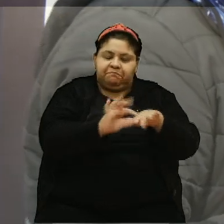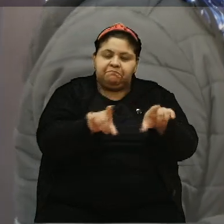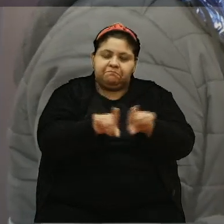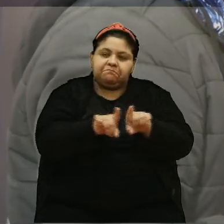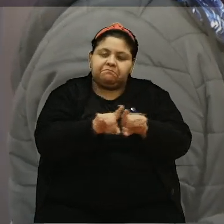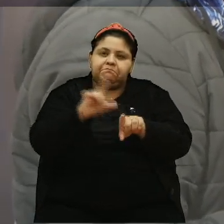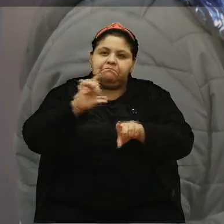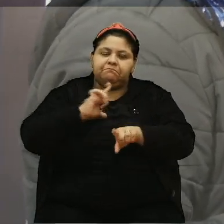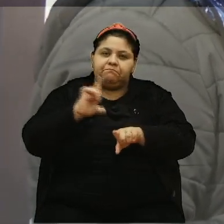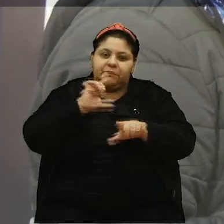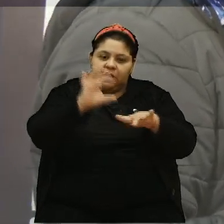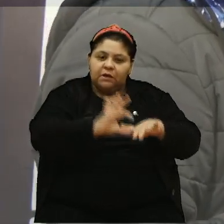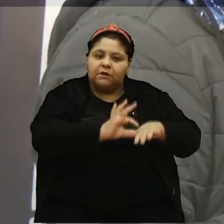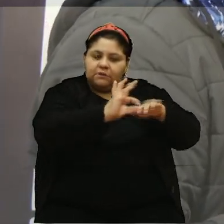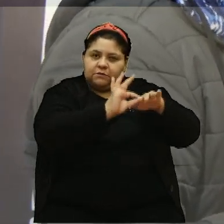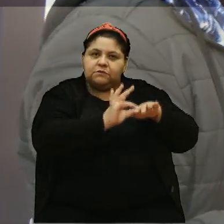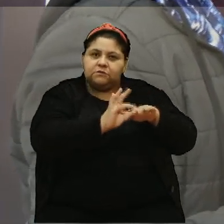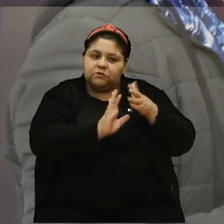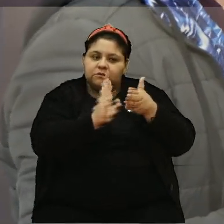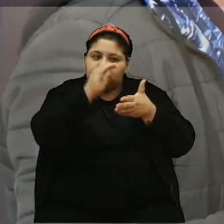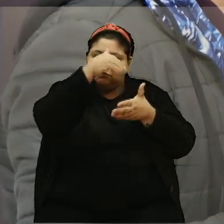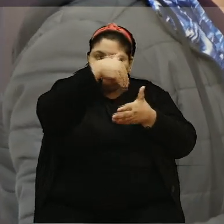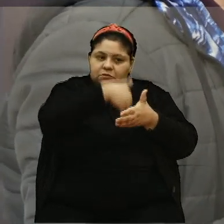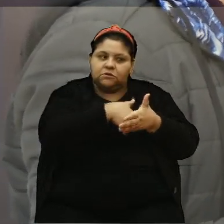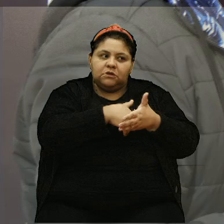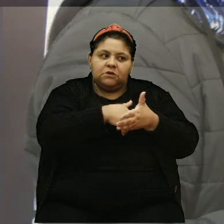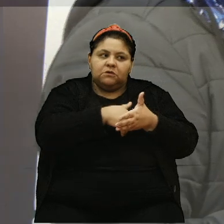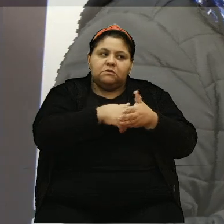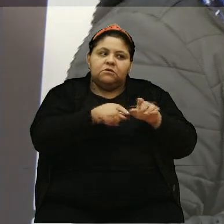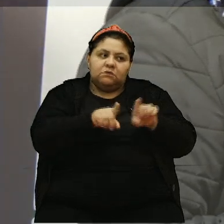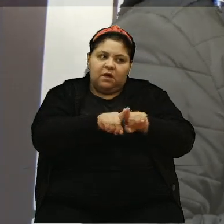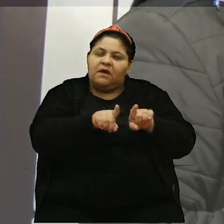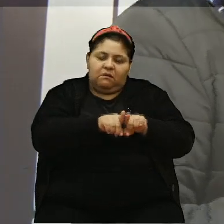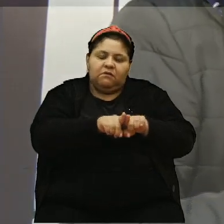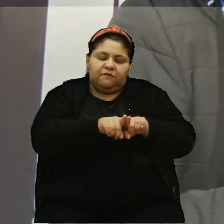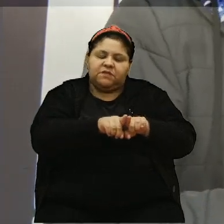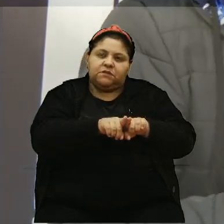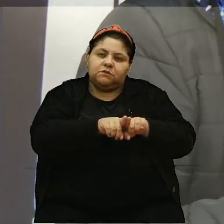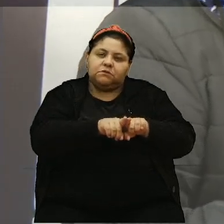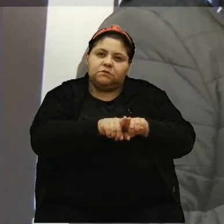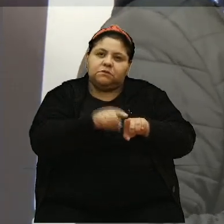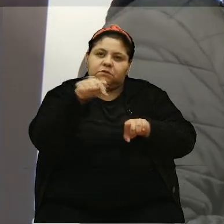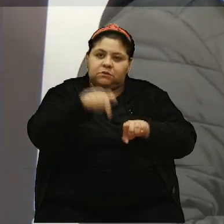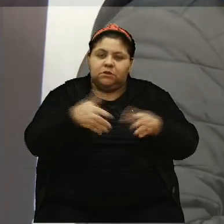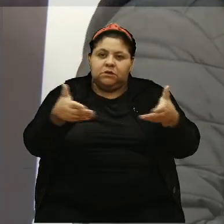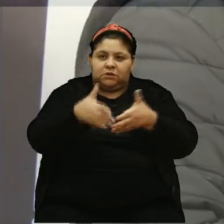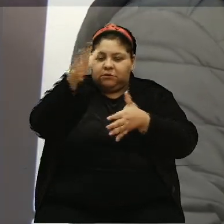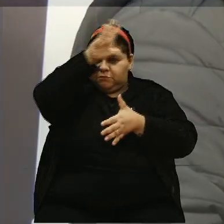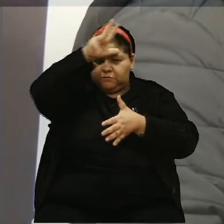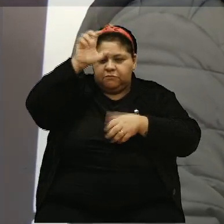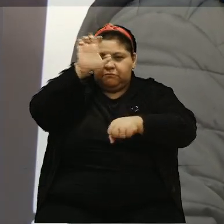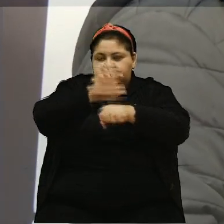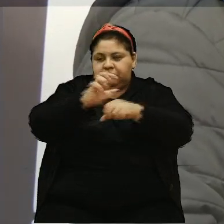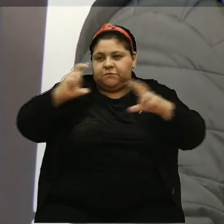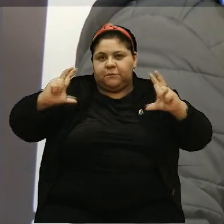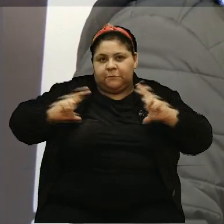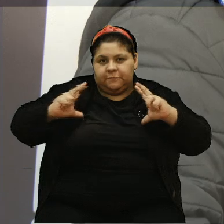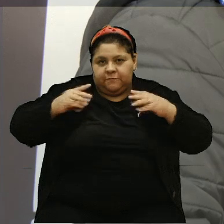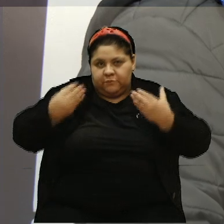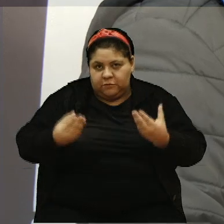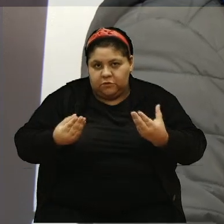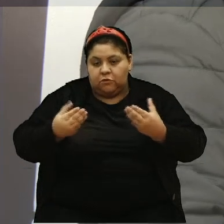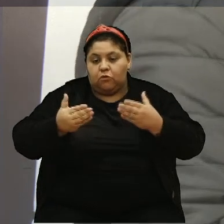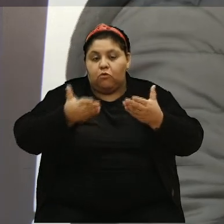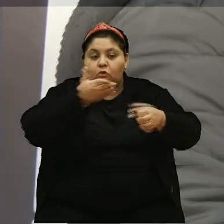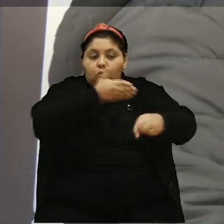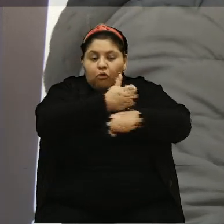tem que ter de lideranças dentro das escolas aqui de Caxias do Sul, seja elas municipais, estaduais e particulares, com esse